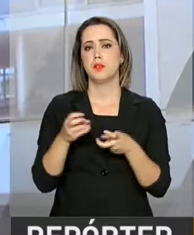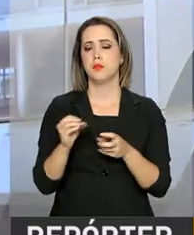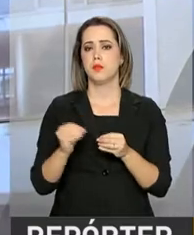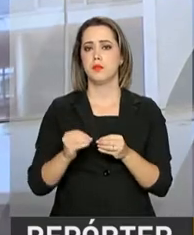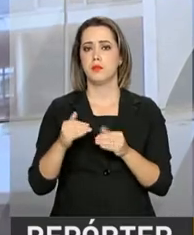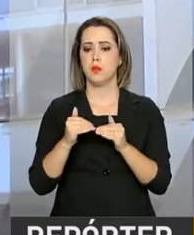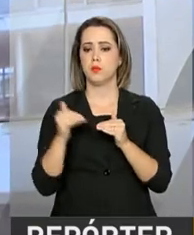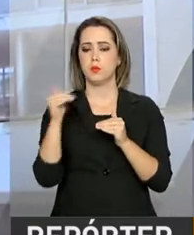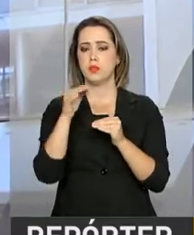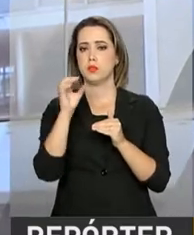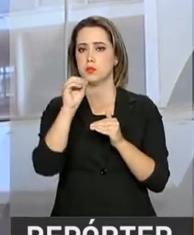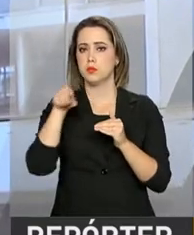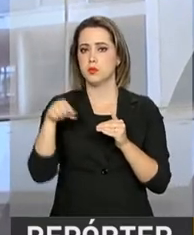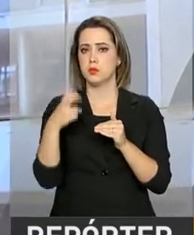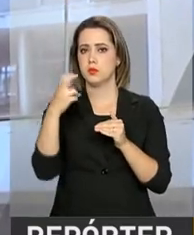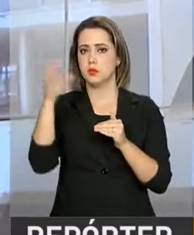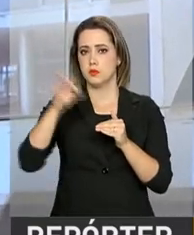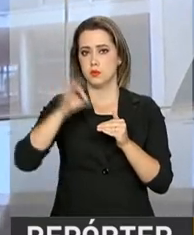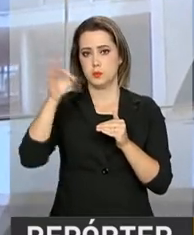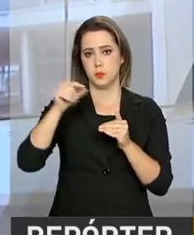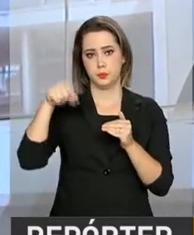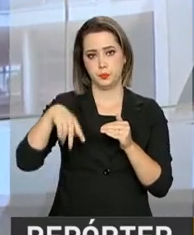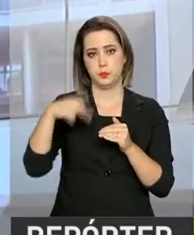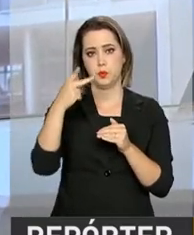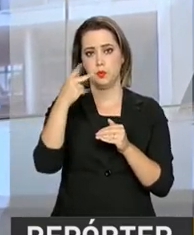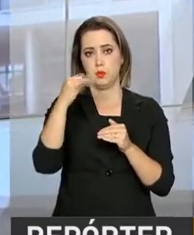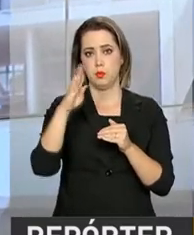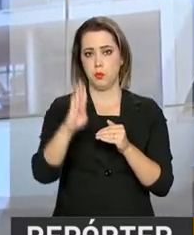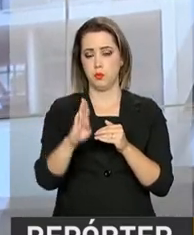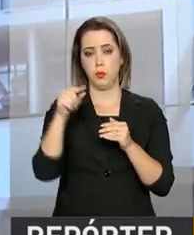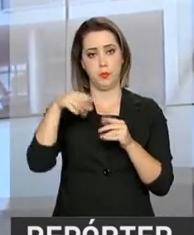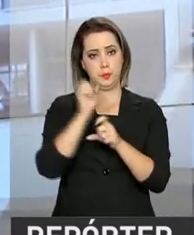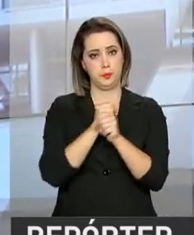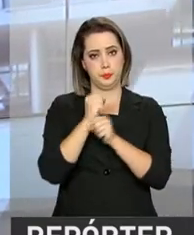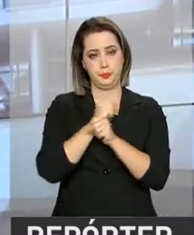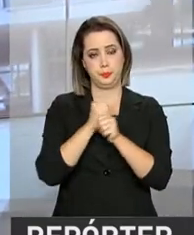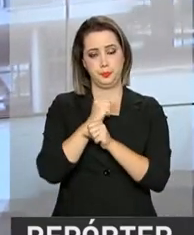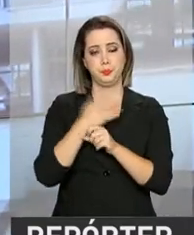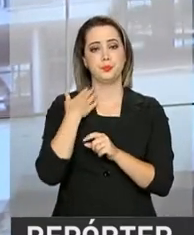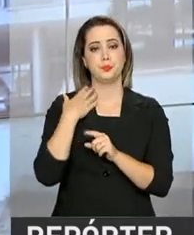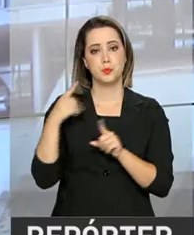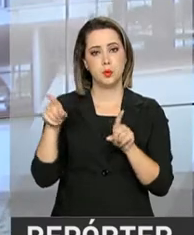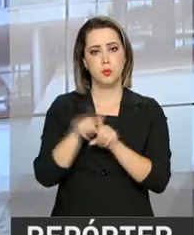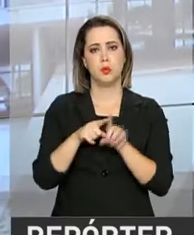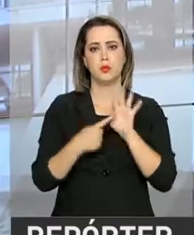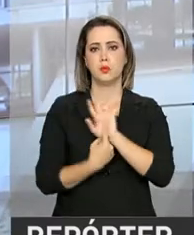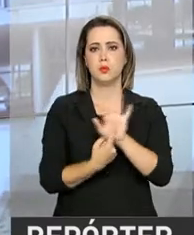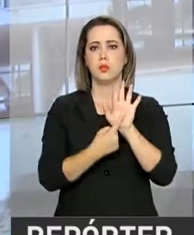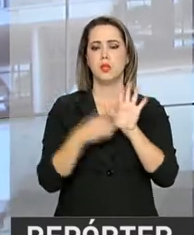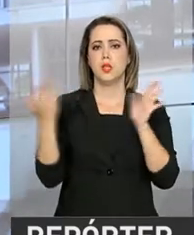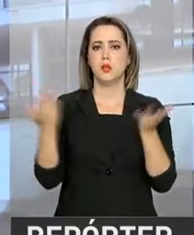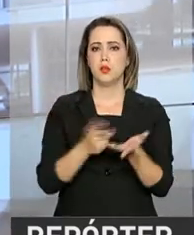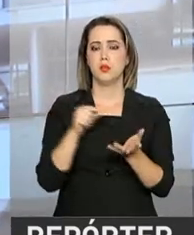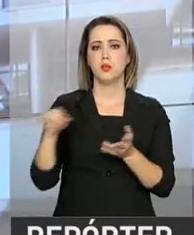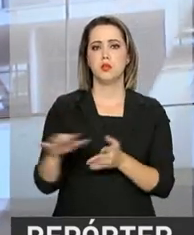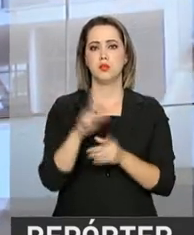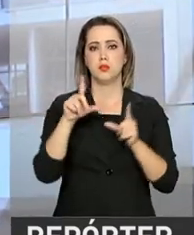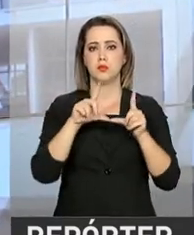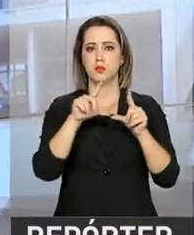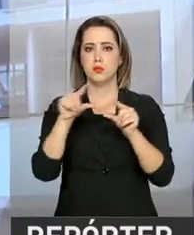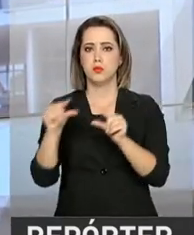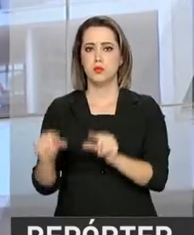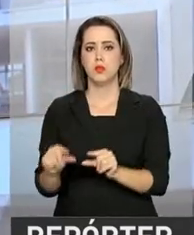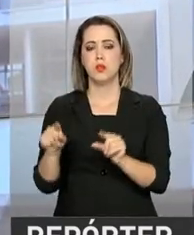cento para o produto interno bruto neste ano o banco aponta também que nesse cenário de inflação em queda aumenta a possibilidade